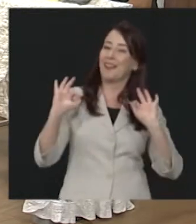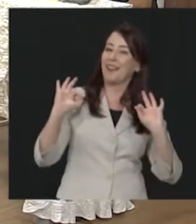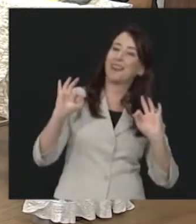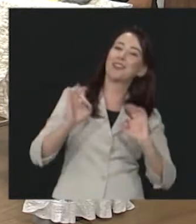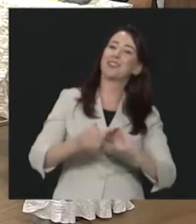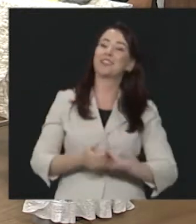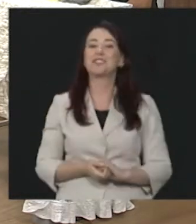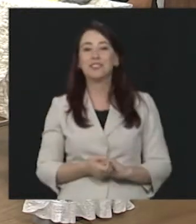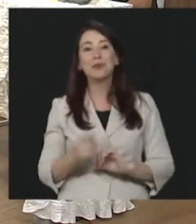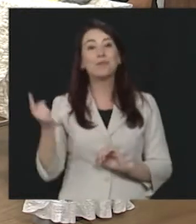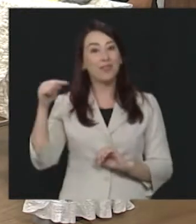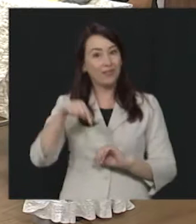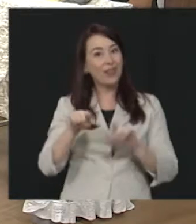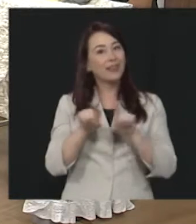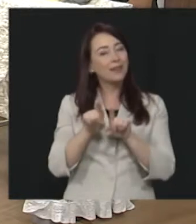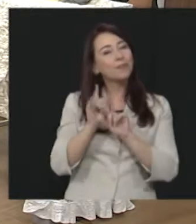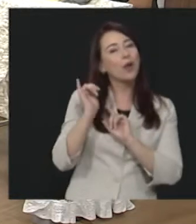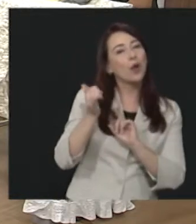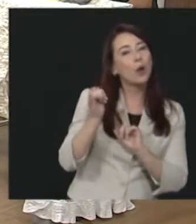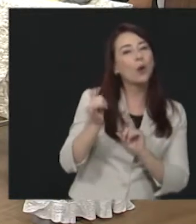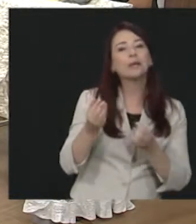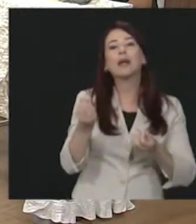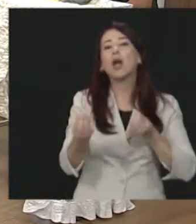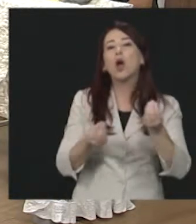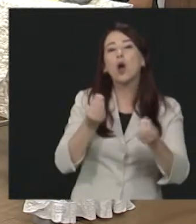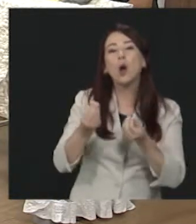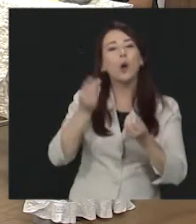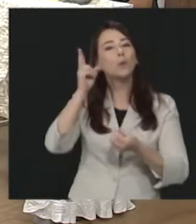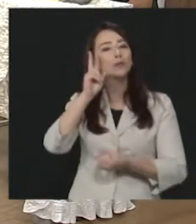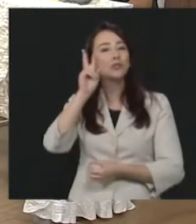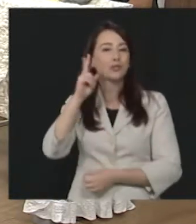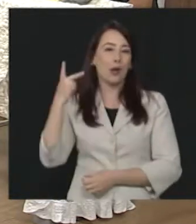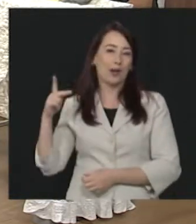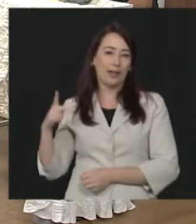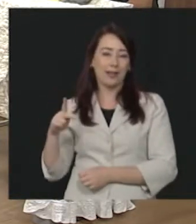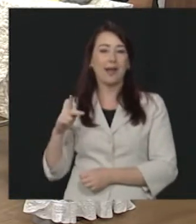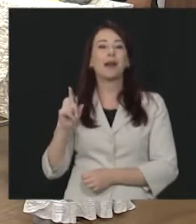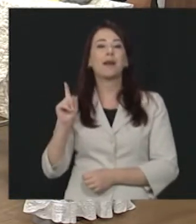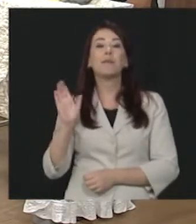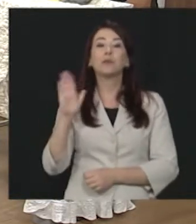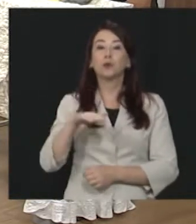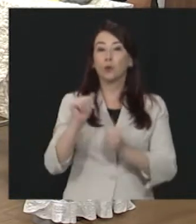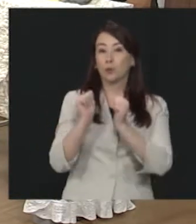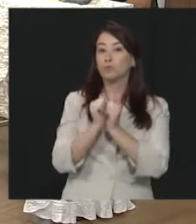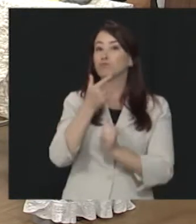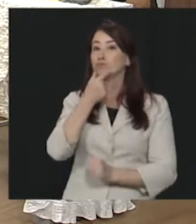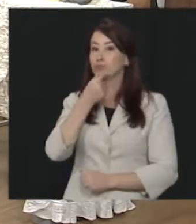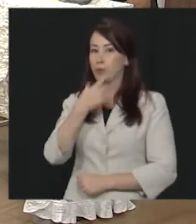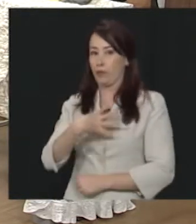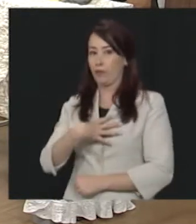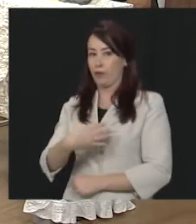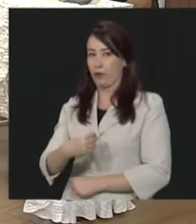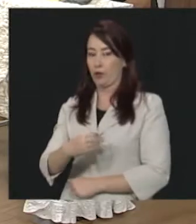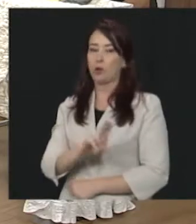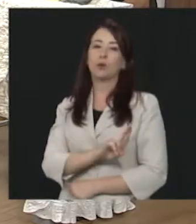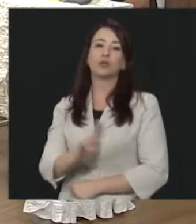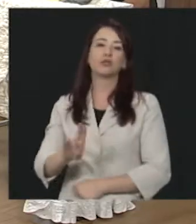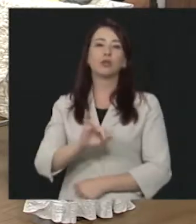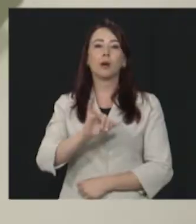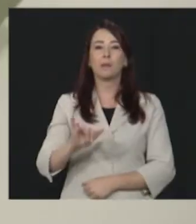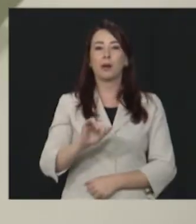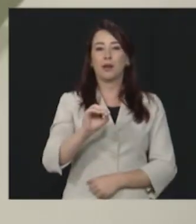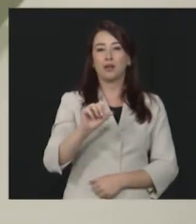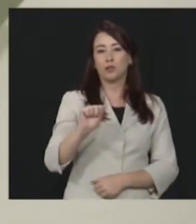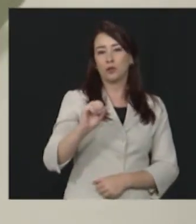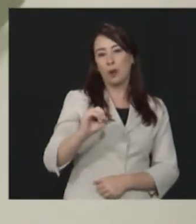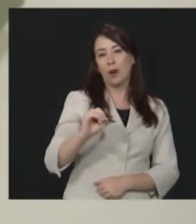Obrigada. Veio aqui também ao vivo contar um pouquinho da sua história. Ela trouxe o filho, João Sim. Paulo, que montou essa bancada